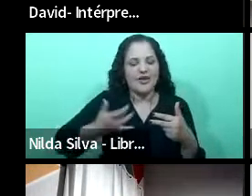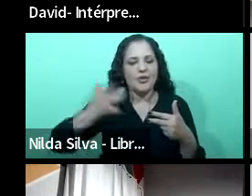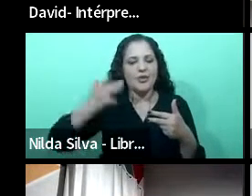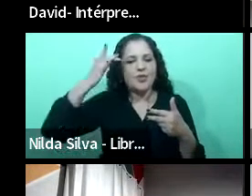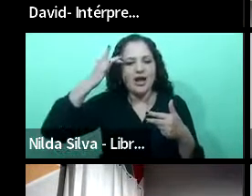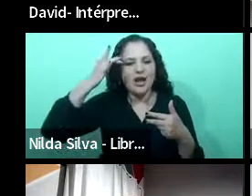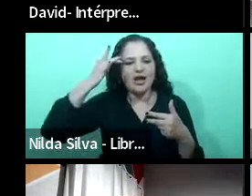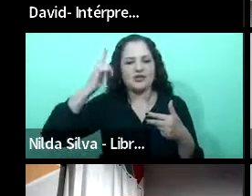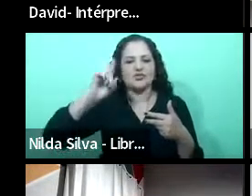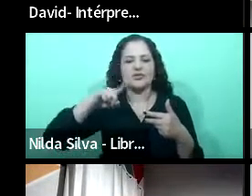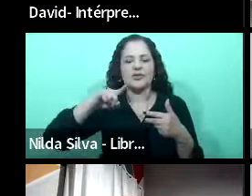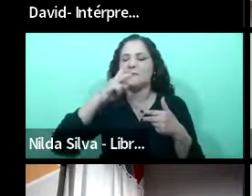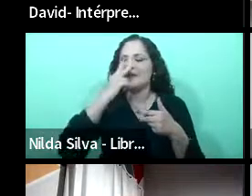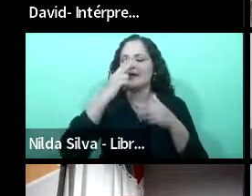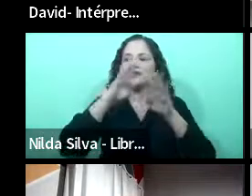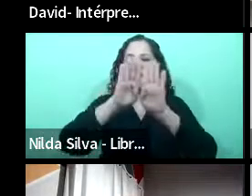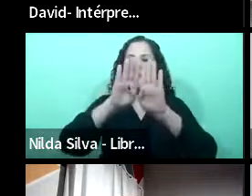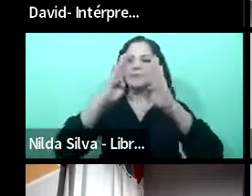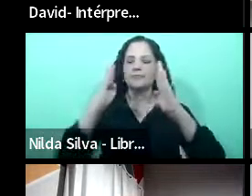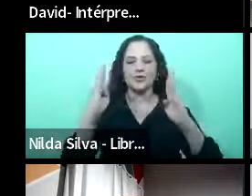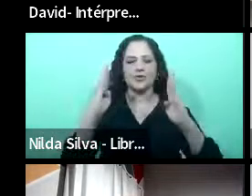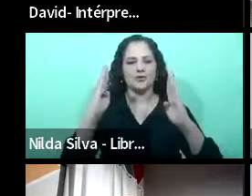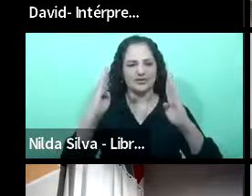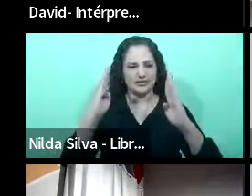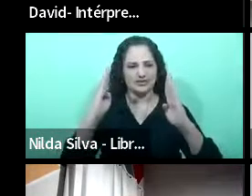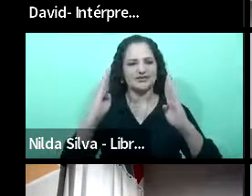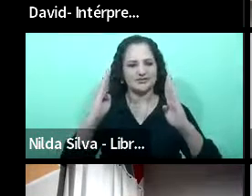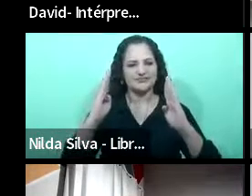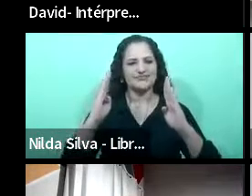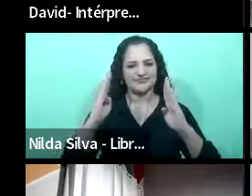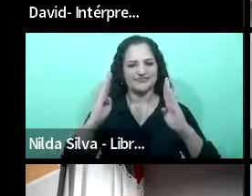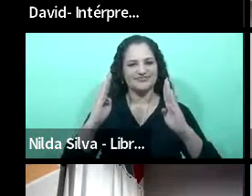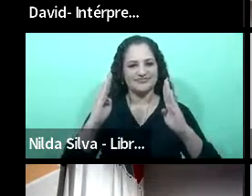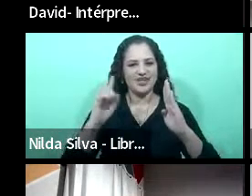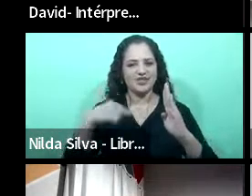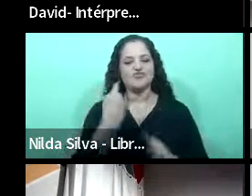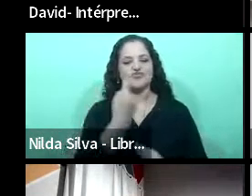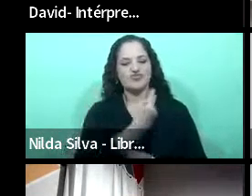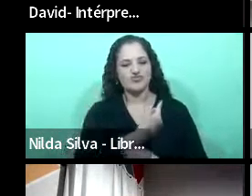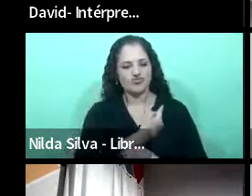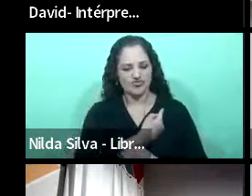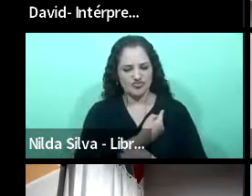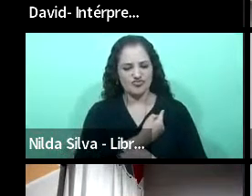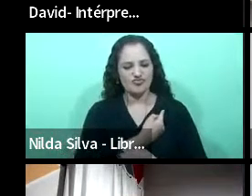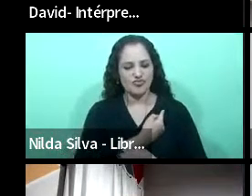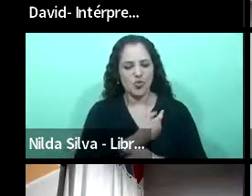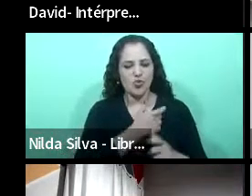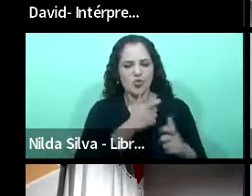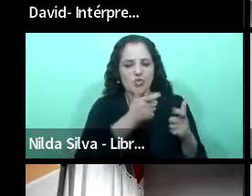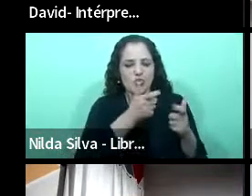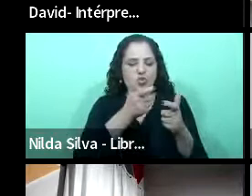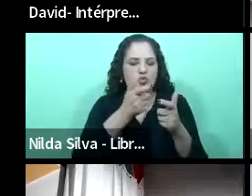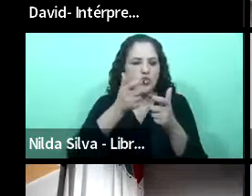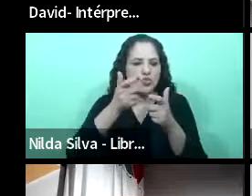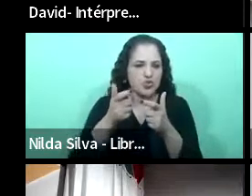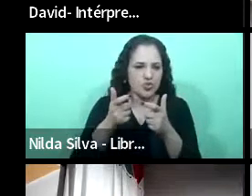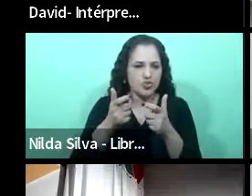essa porta que talvez de a gente se embrenhar nos lugares, né? De a